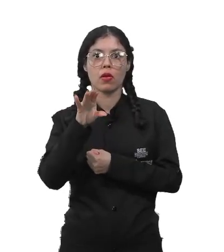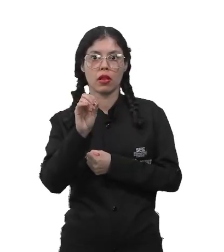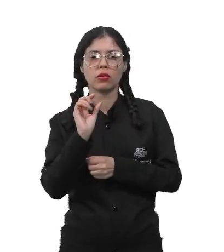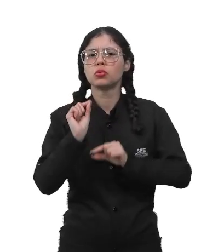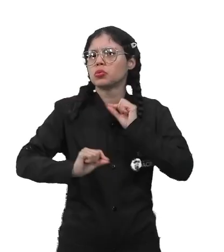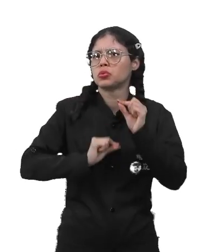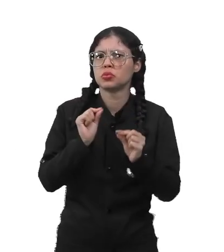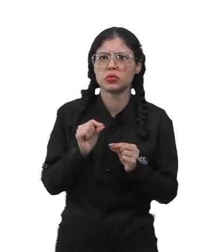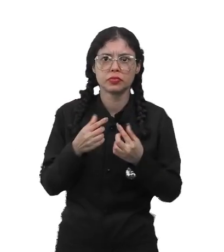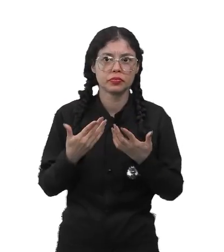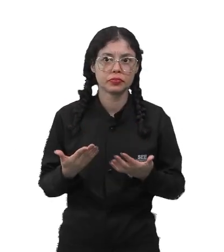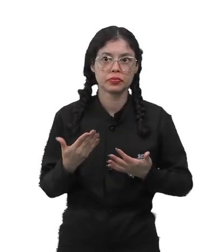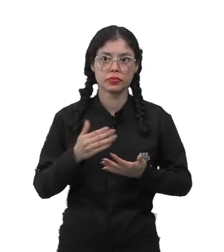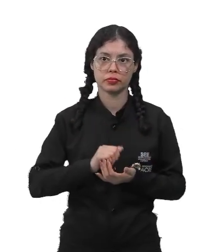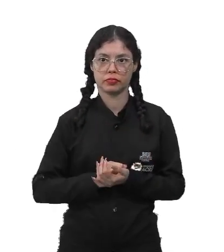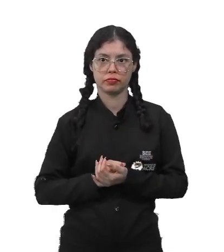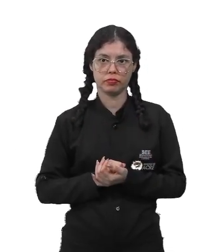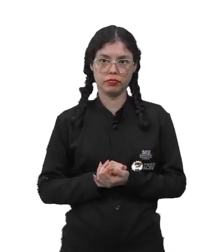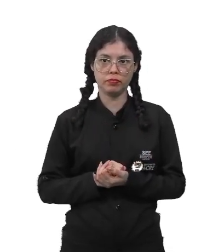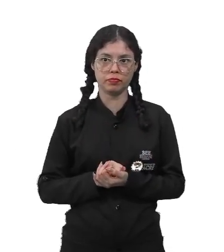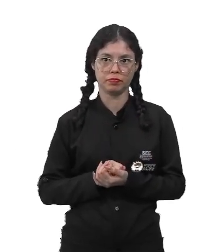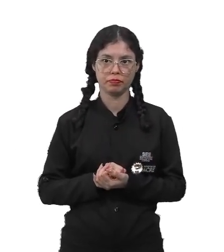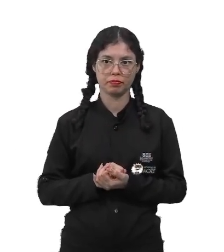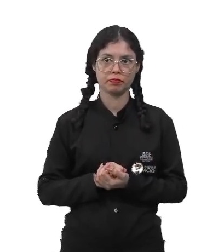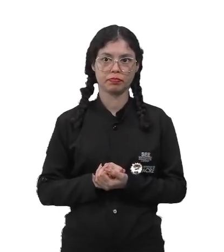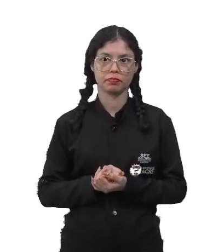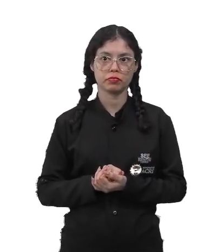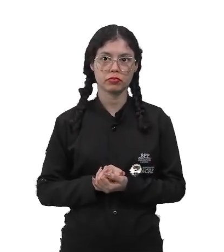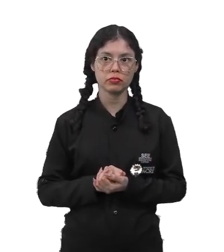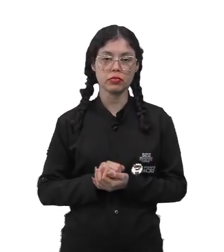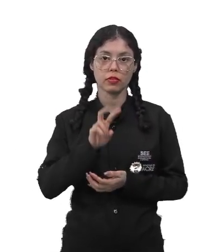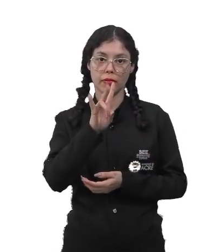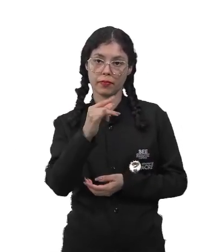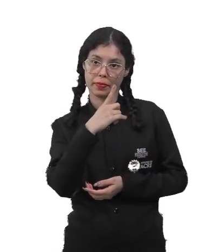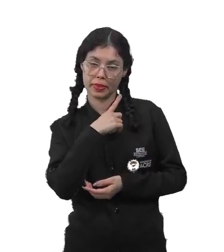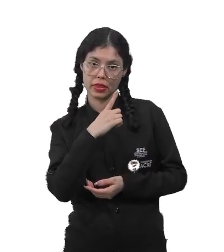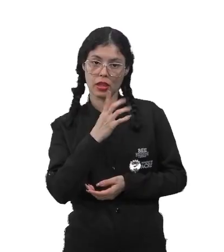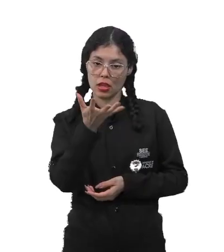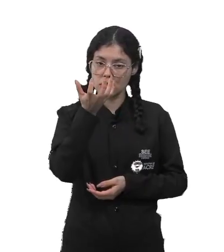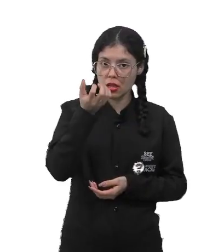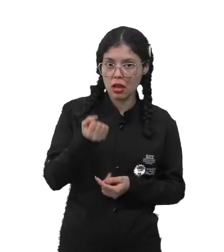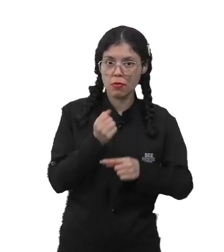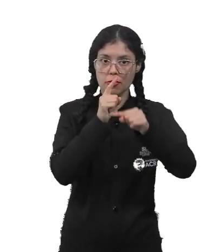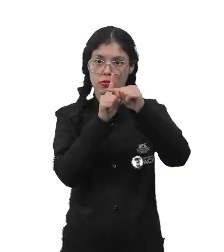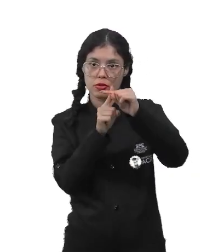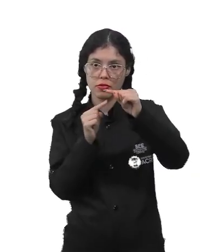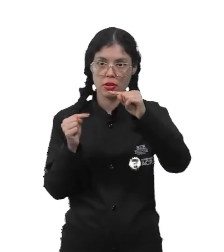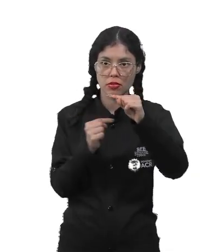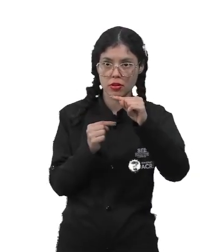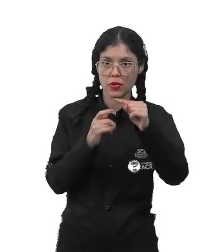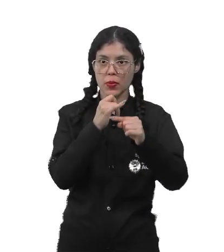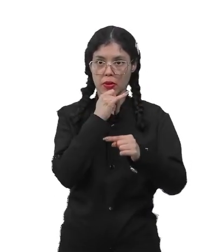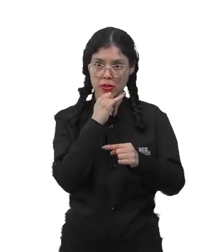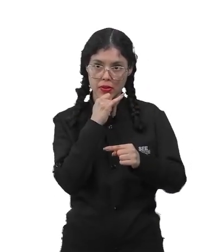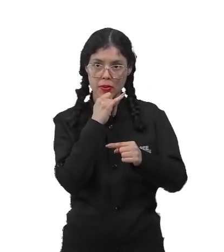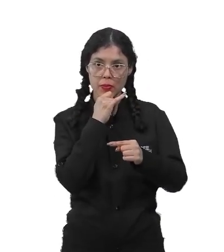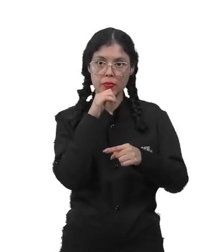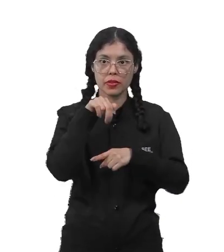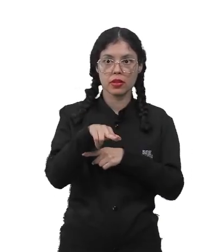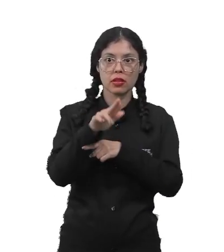que é íon, gente? São aquelas cargas que os elementos recebem. Por exemplo, aqui, ó, eu